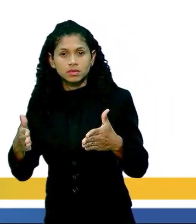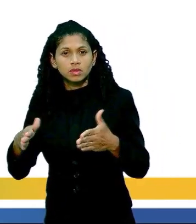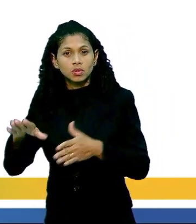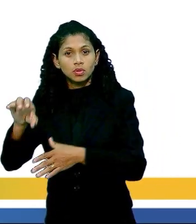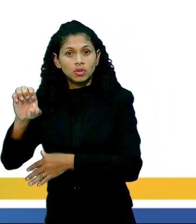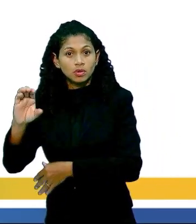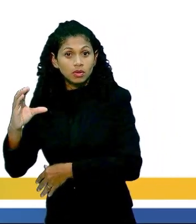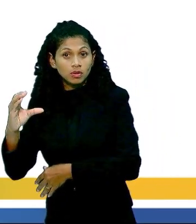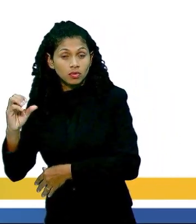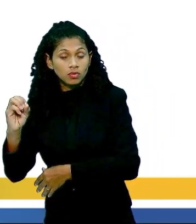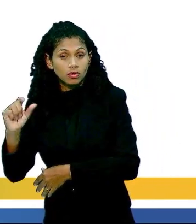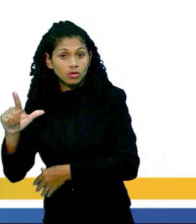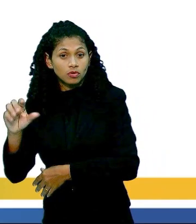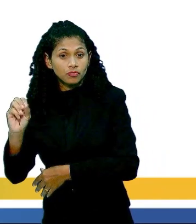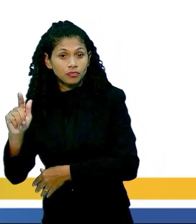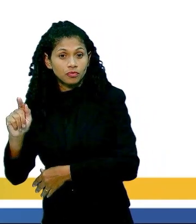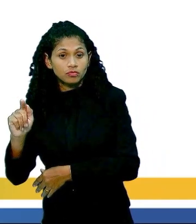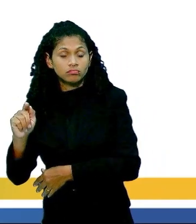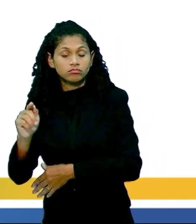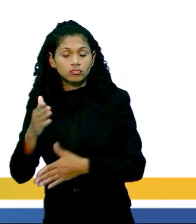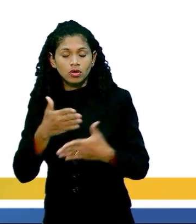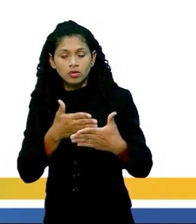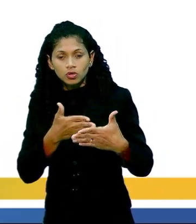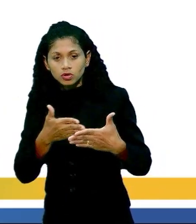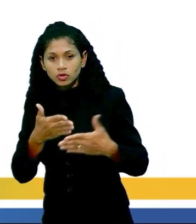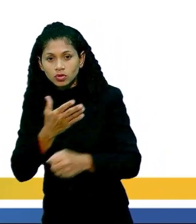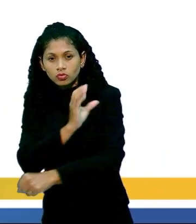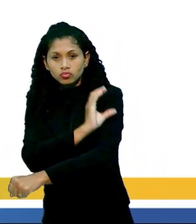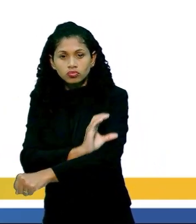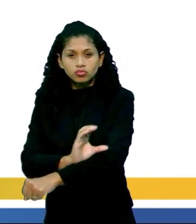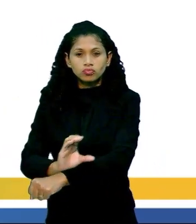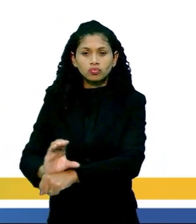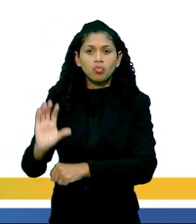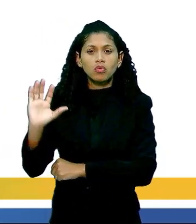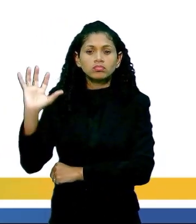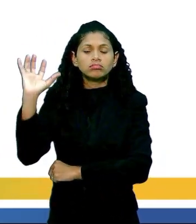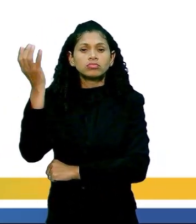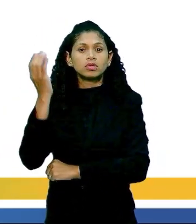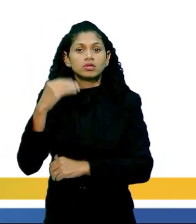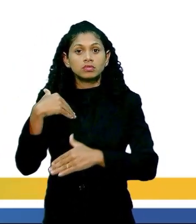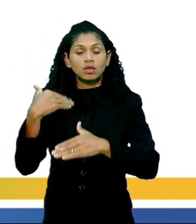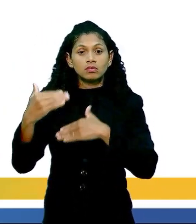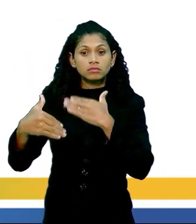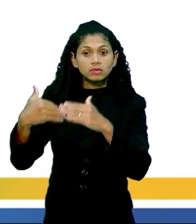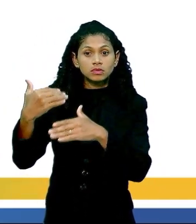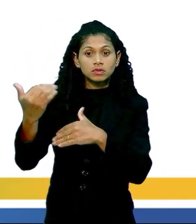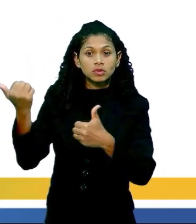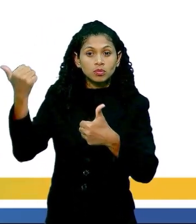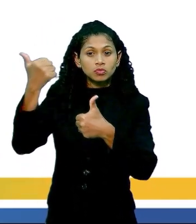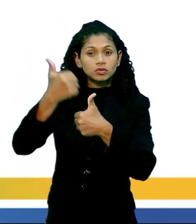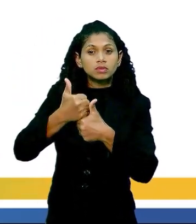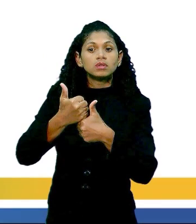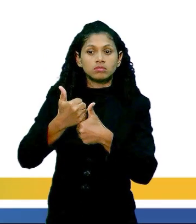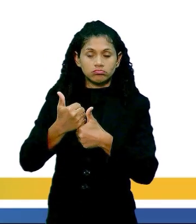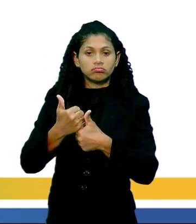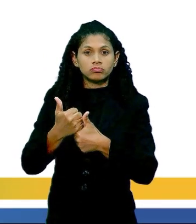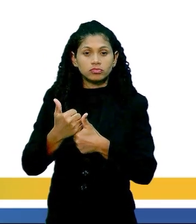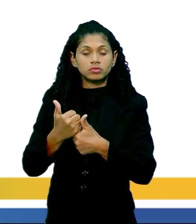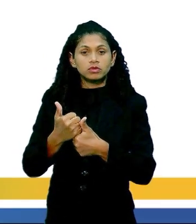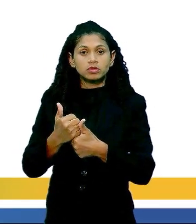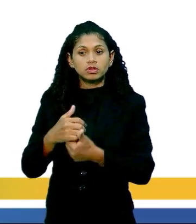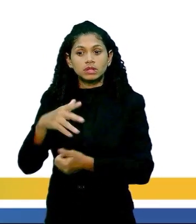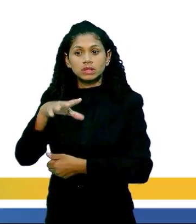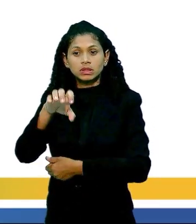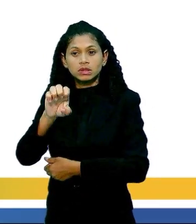ecológica, costuma ocorrer uma sucessiva substituição de espécies, com aumento gradual de complexidade